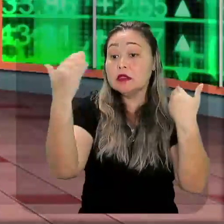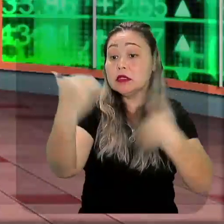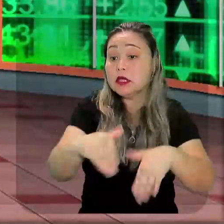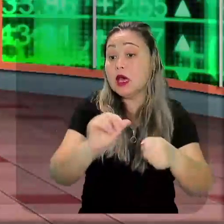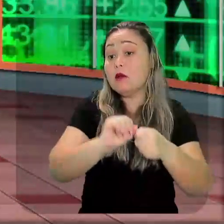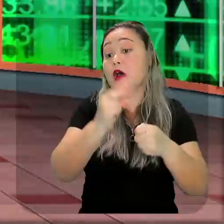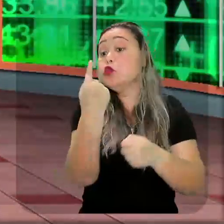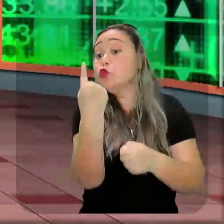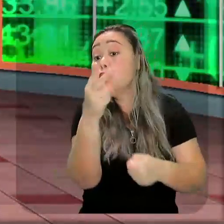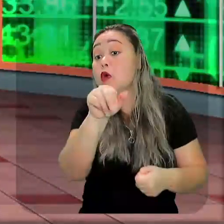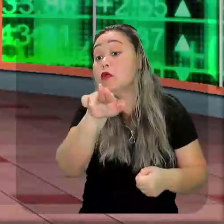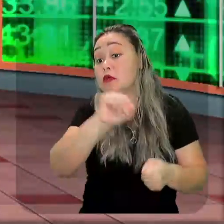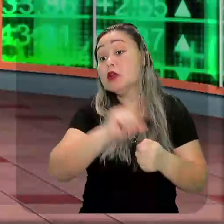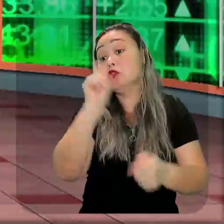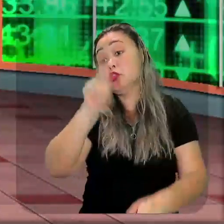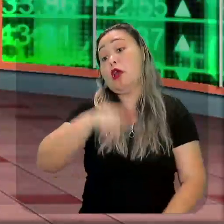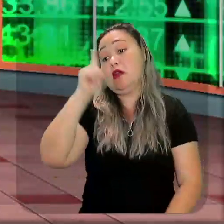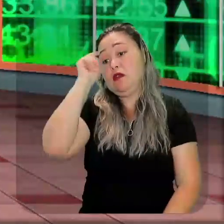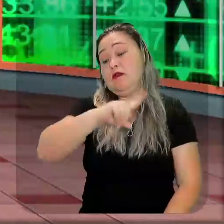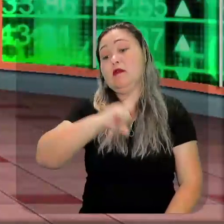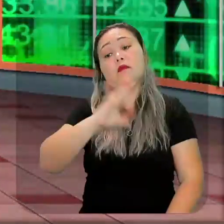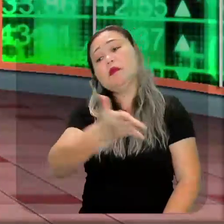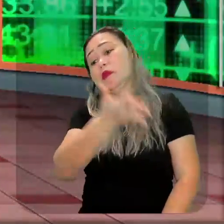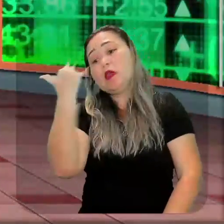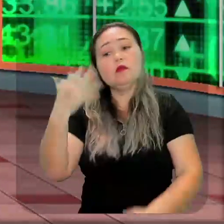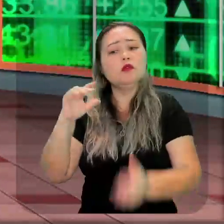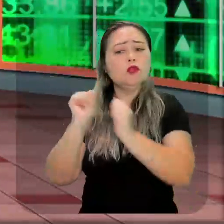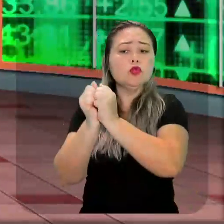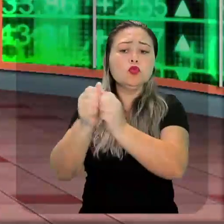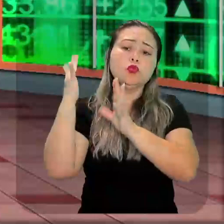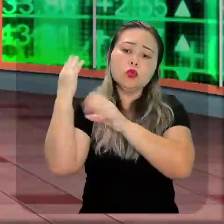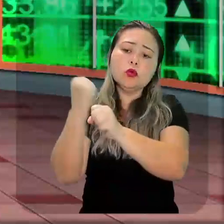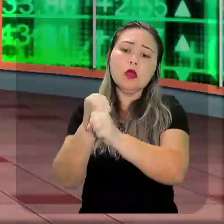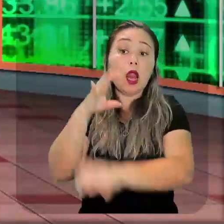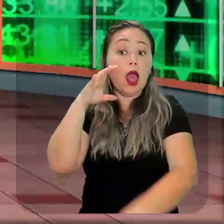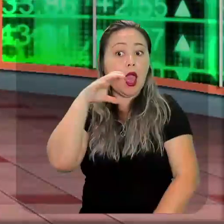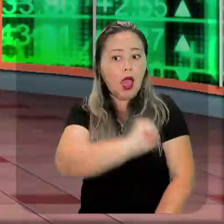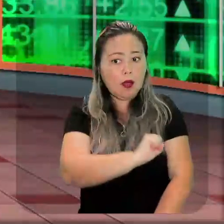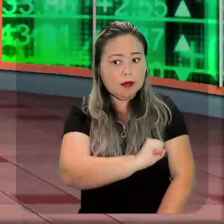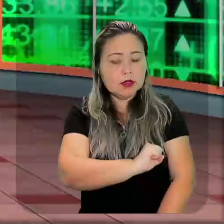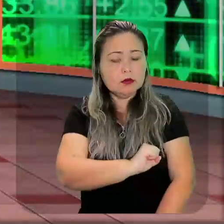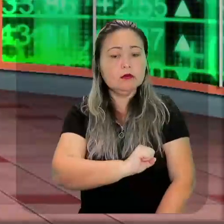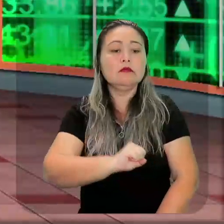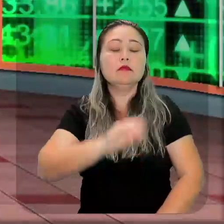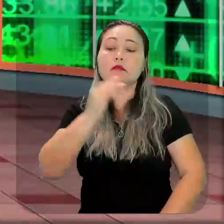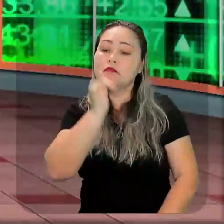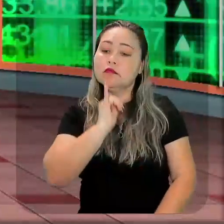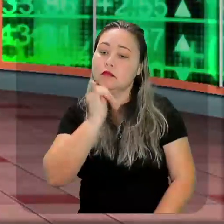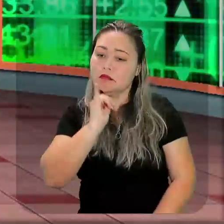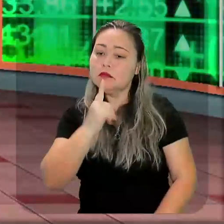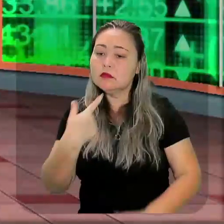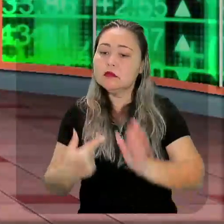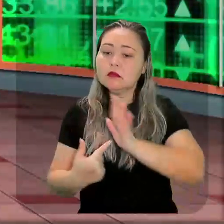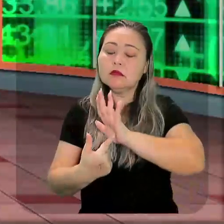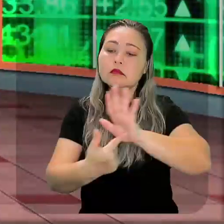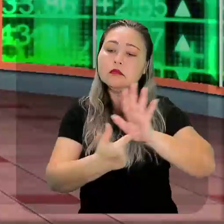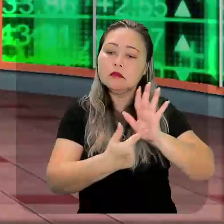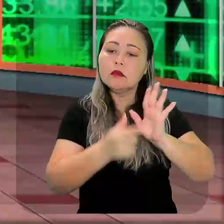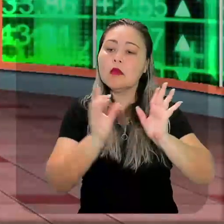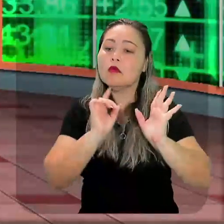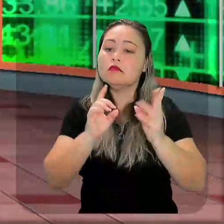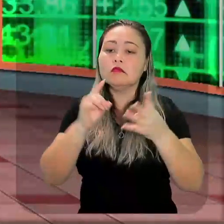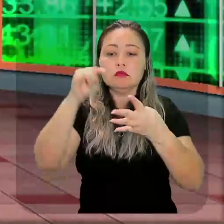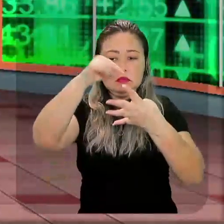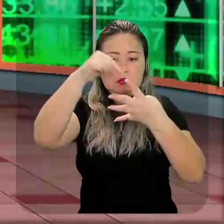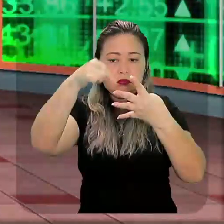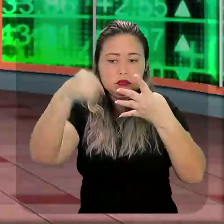3 juntas, Ô, né? louco. Vamos juntos então, a nossa revisão, ela é rápida, mas a gente vai fazer alguns exemplos, mas a gente revisa só